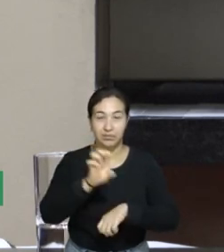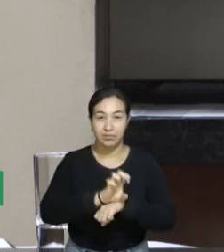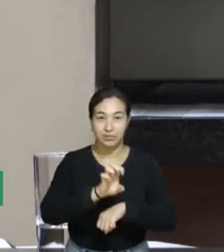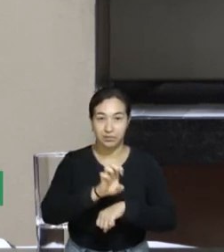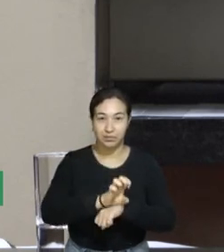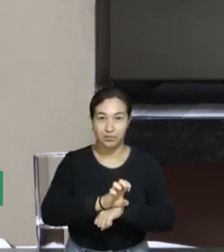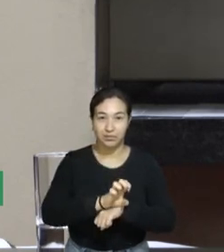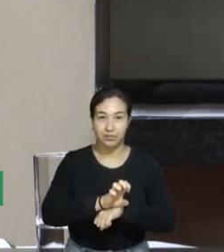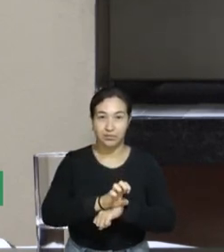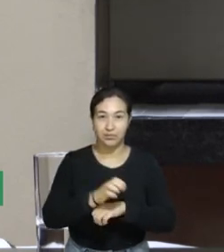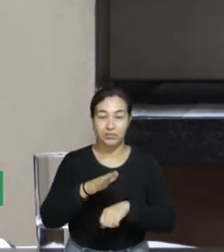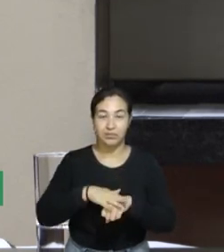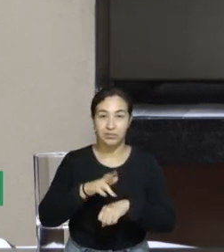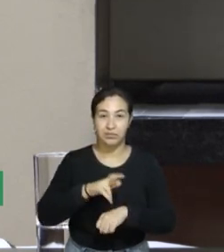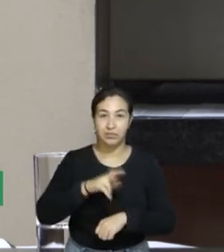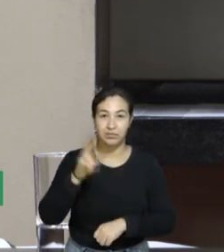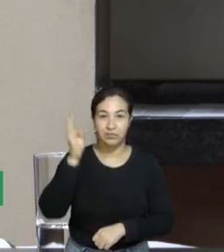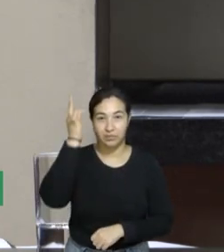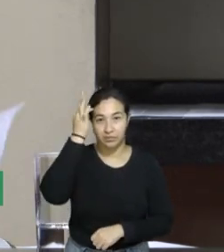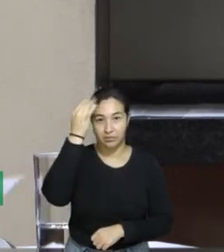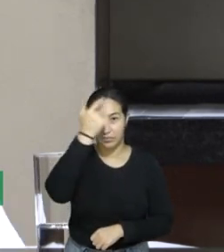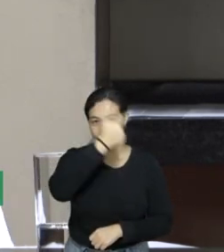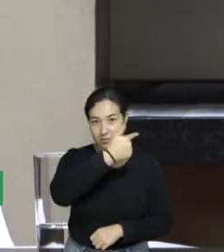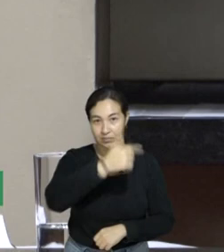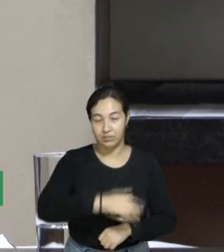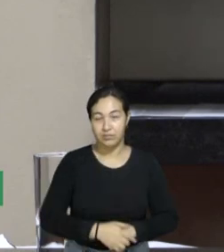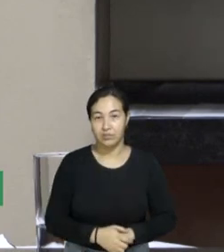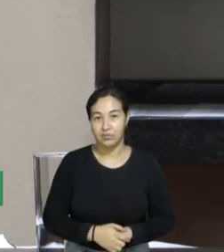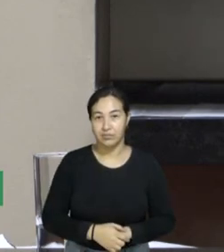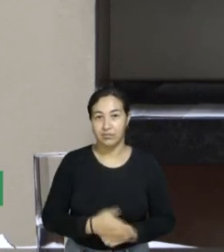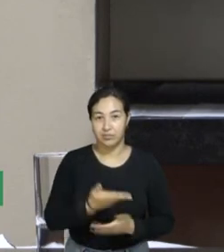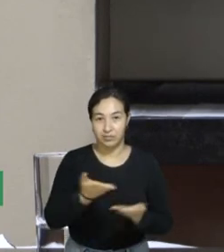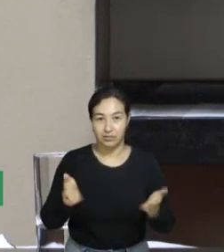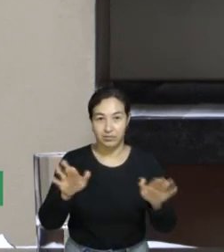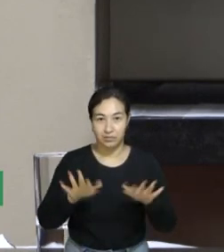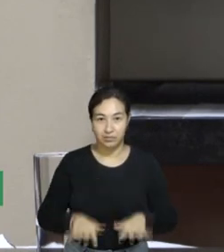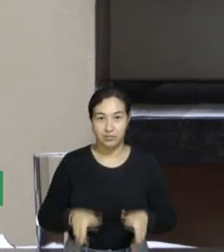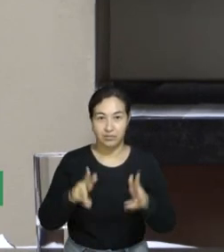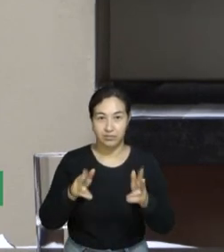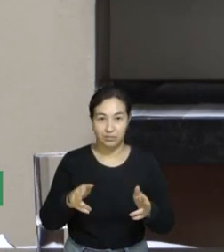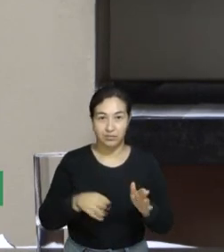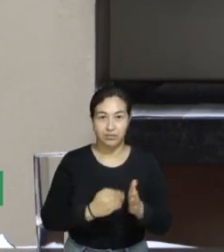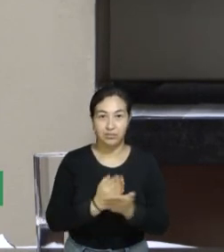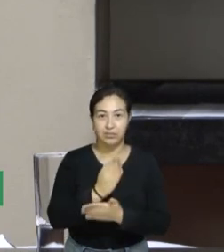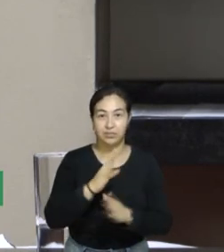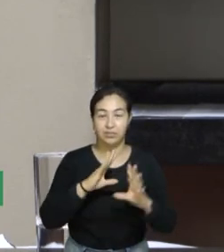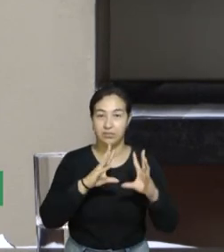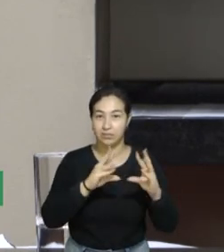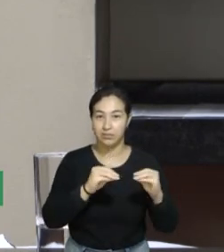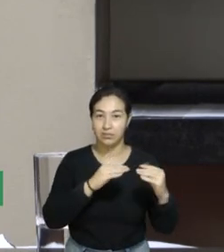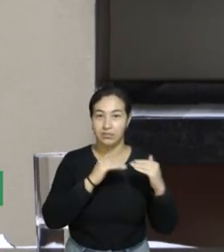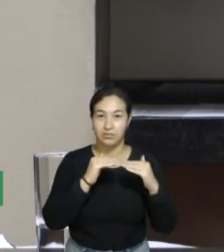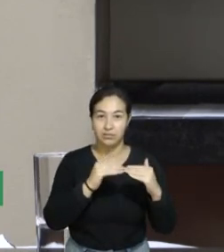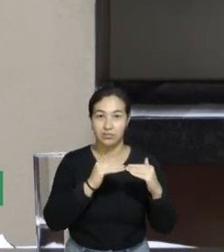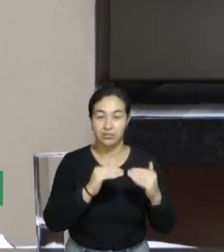deputado Fabiano da Luz. Em votação, deputados que aprovam, permaneçam como se encontram. Aprovado por